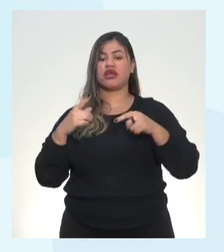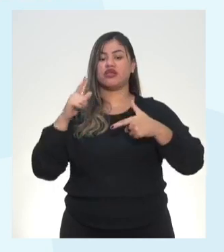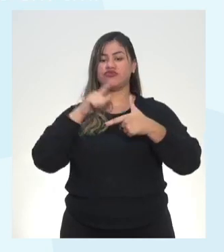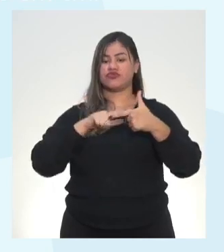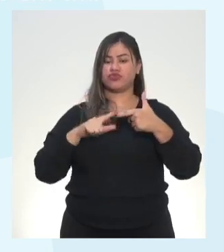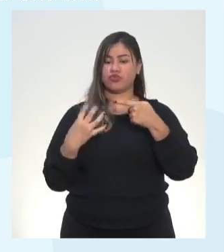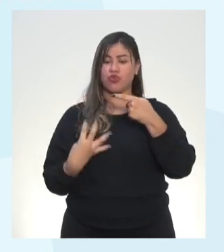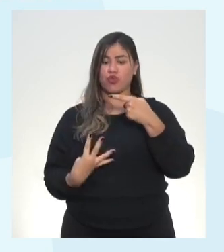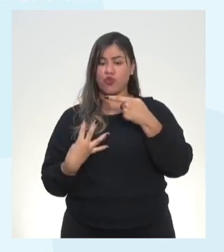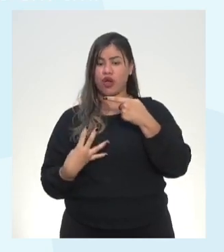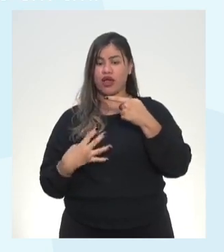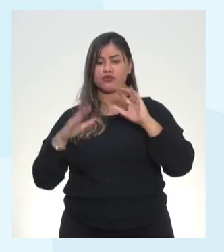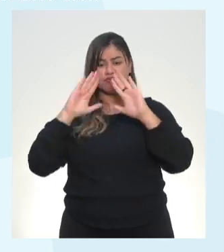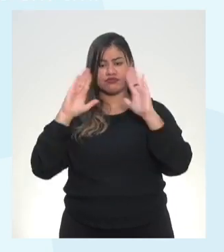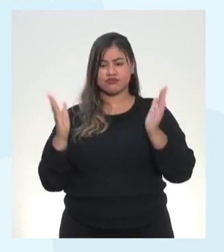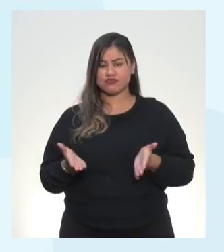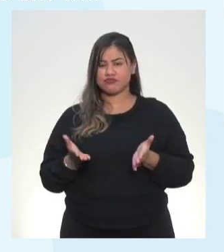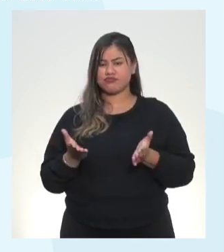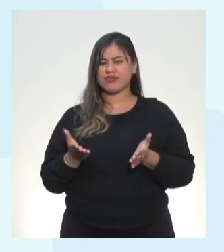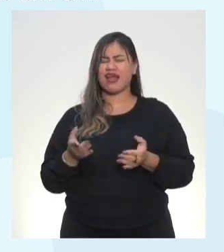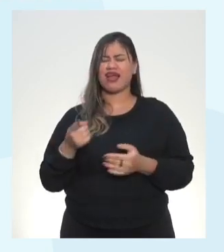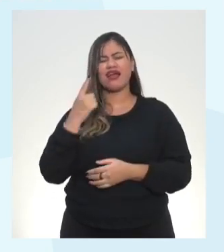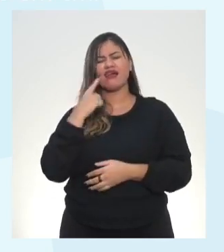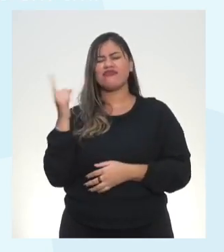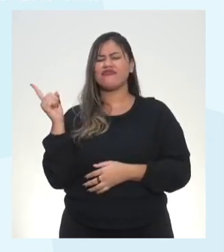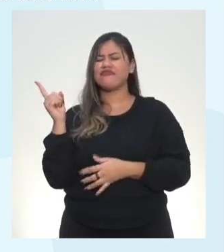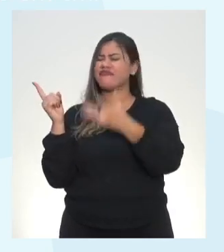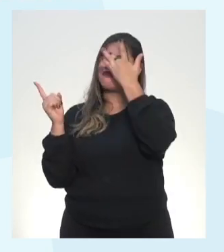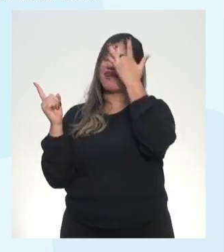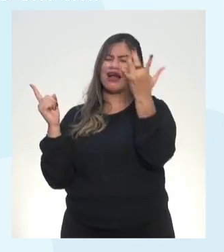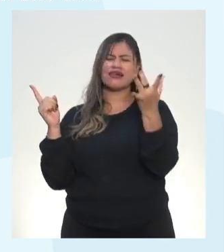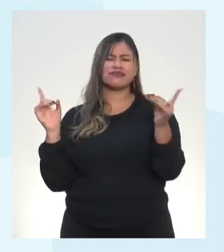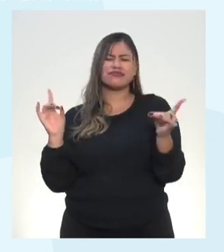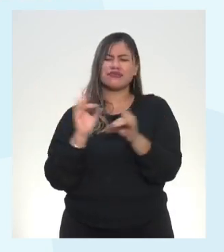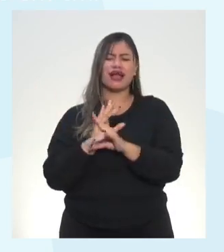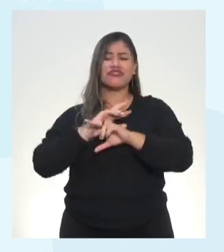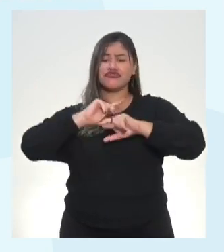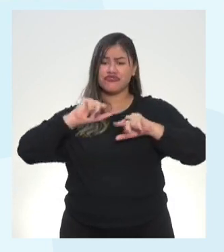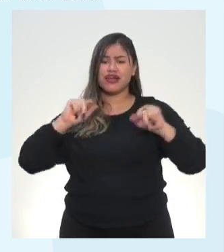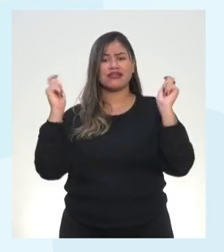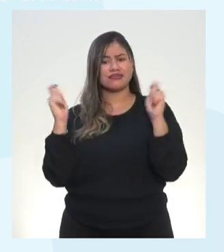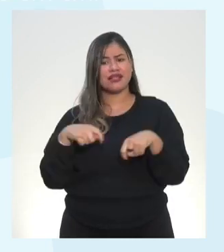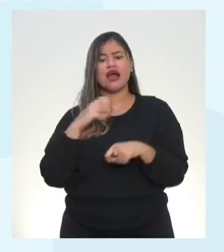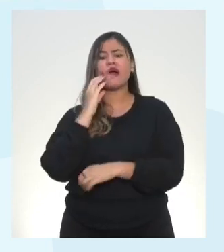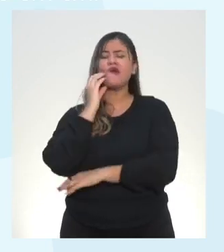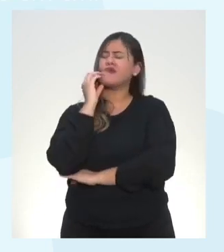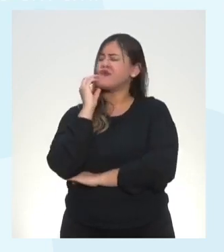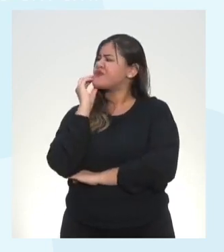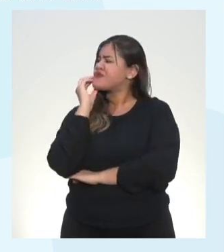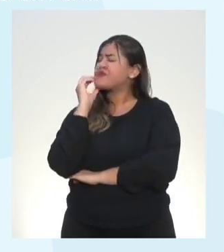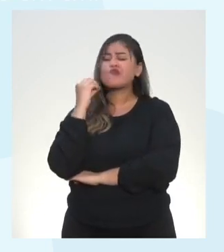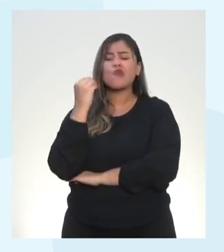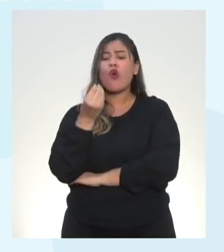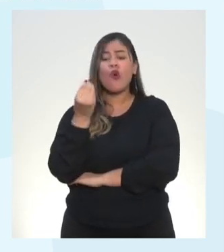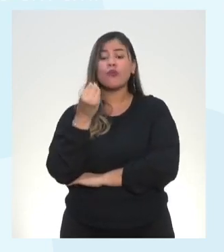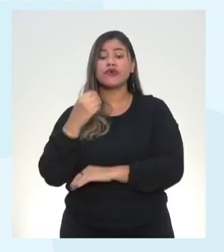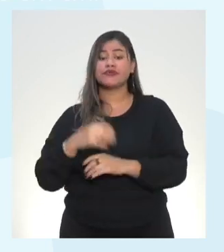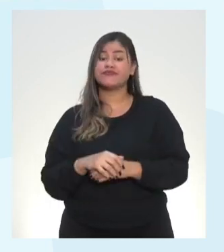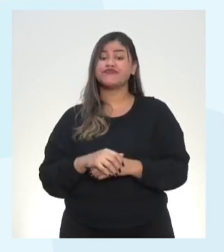vai permanecer. Porque, neste caso, ele não está pedindo para você substituir o valor da raiz, nem por